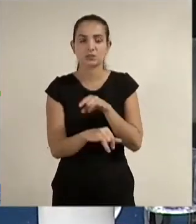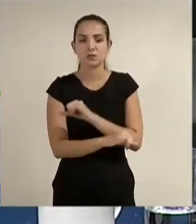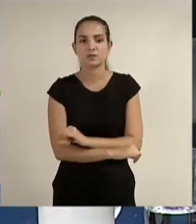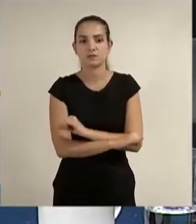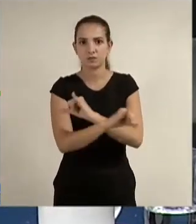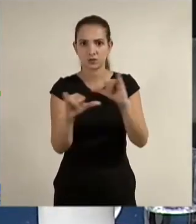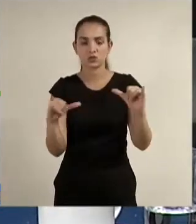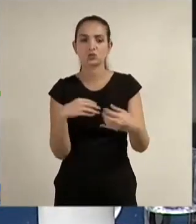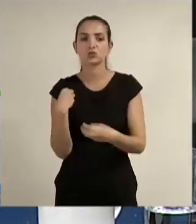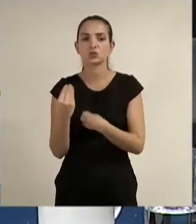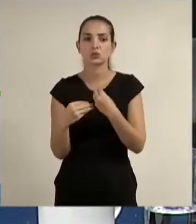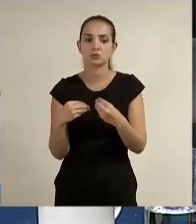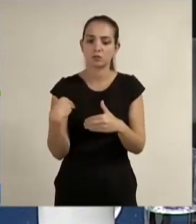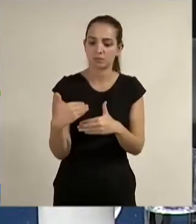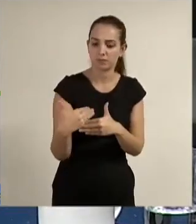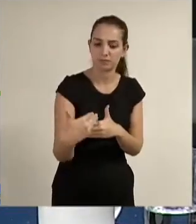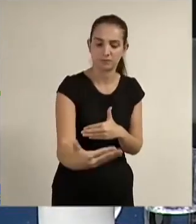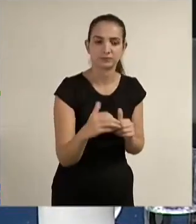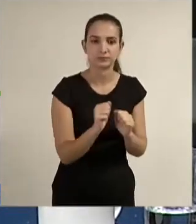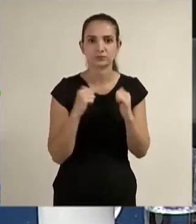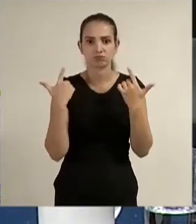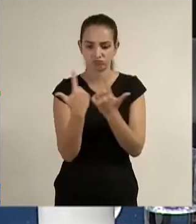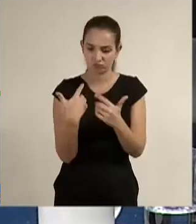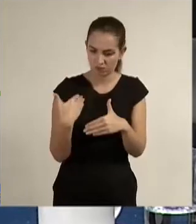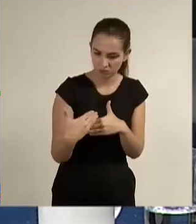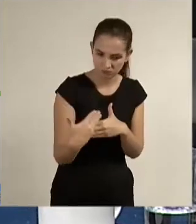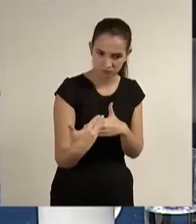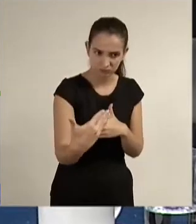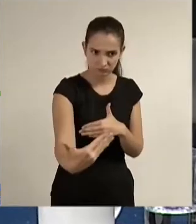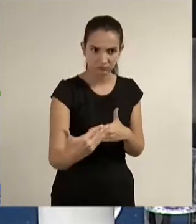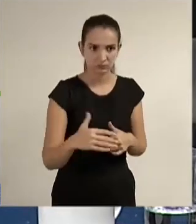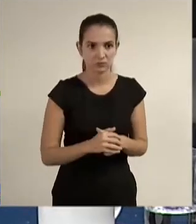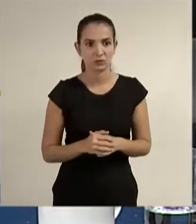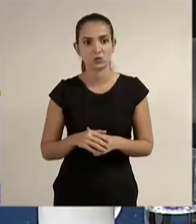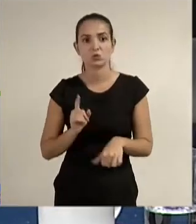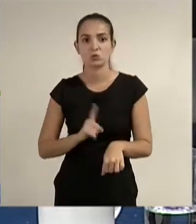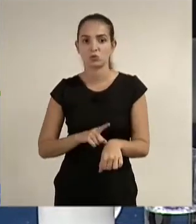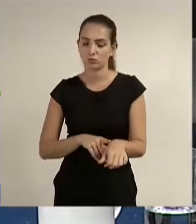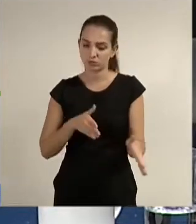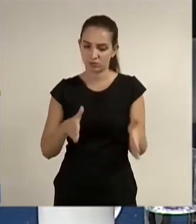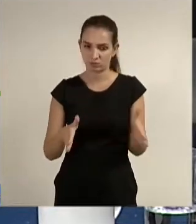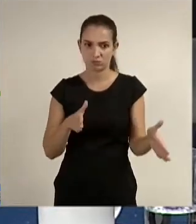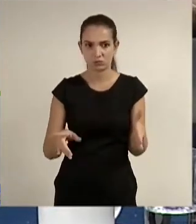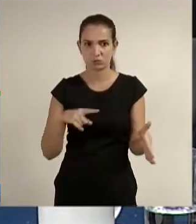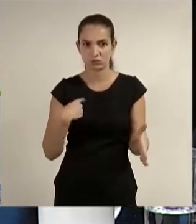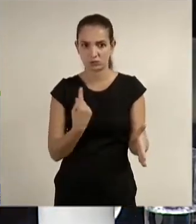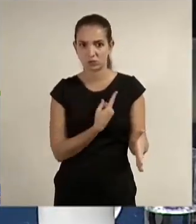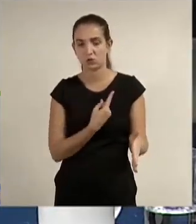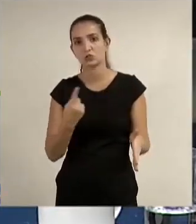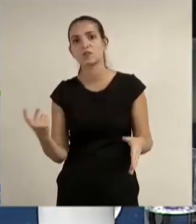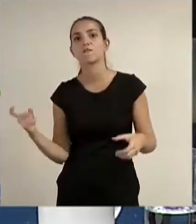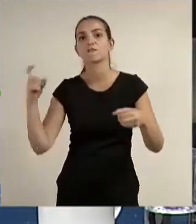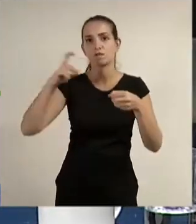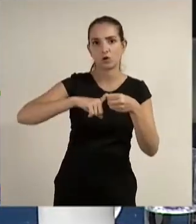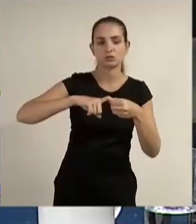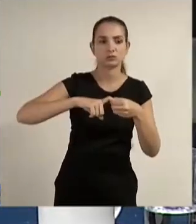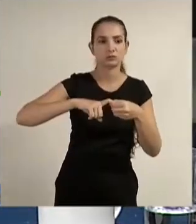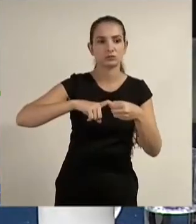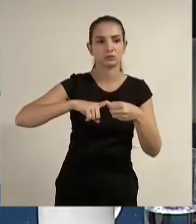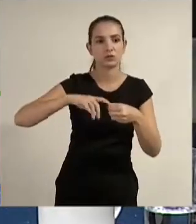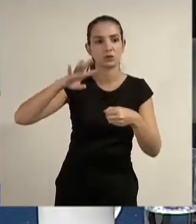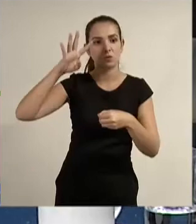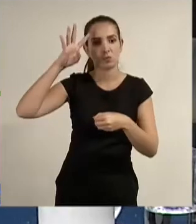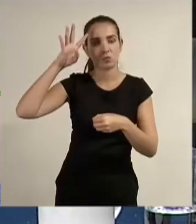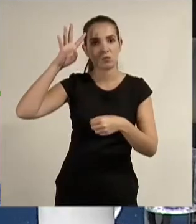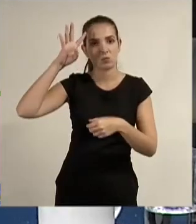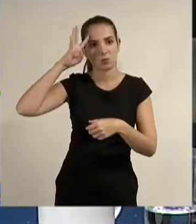de como vai funcionar a nossa casa nesse período e que nós vamos estar aqui voltando na próxima quarta-feira de cinza. Eu